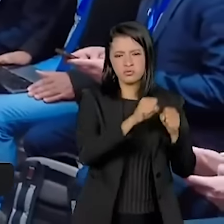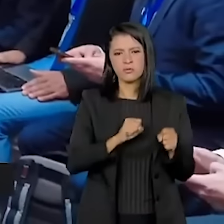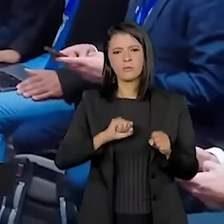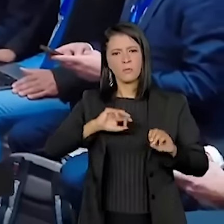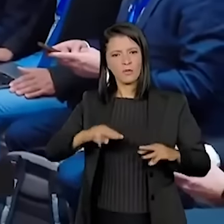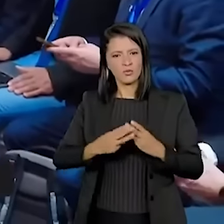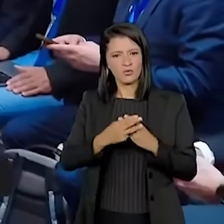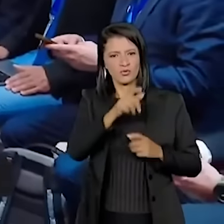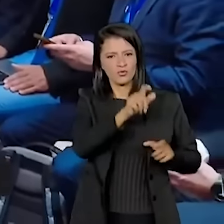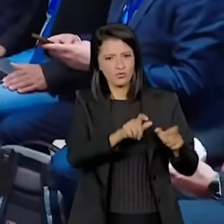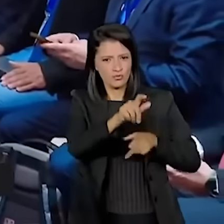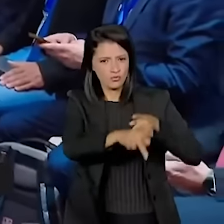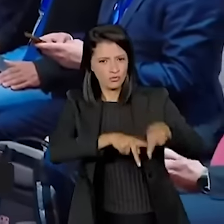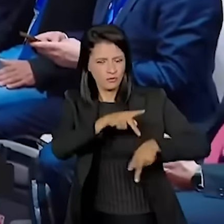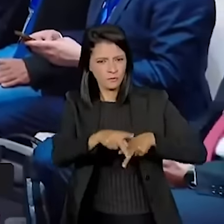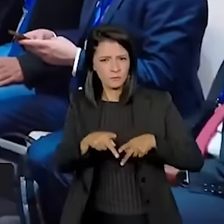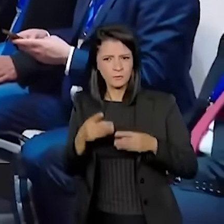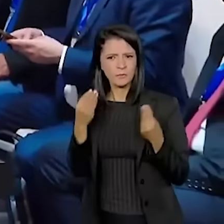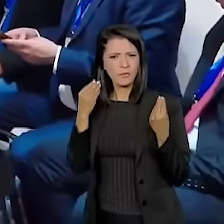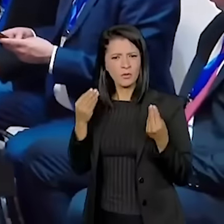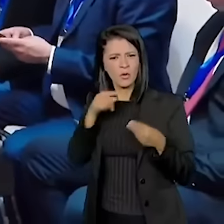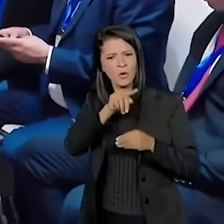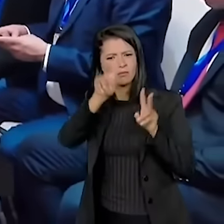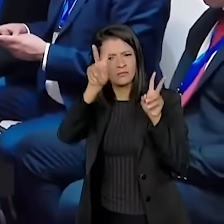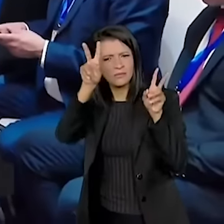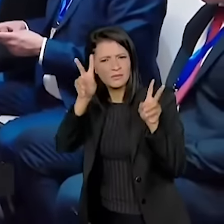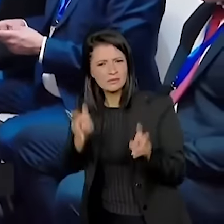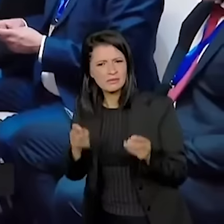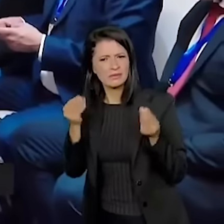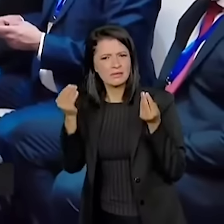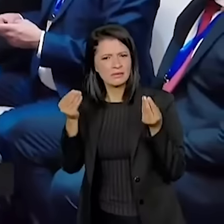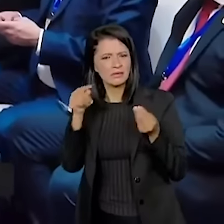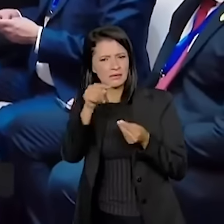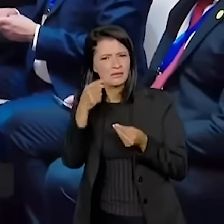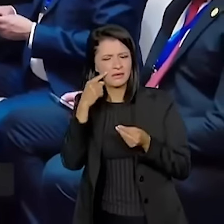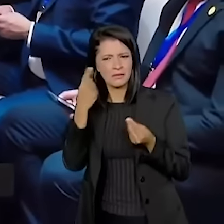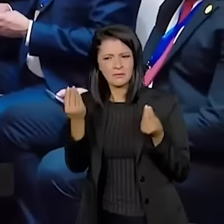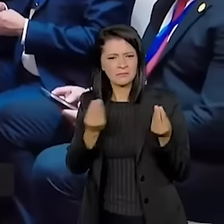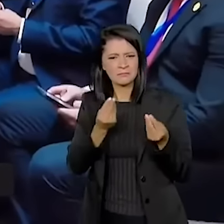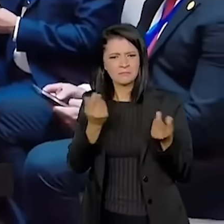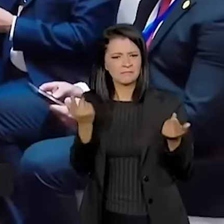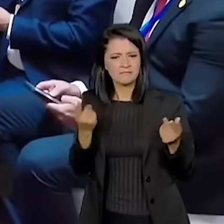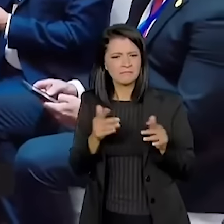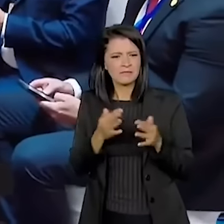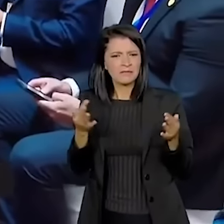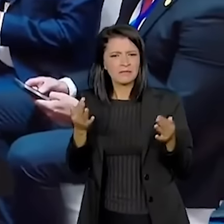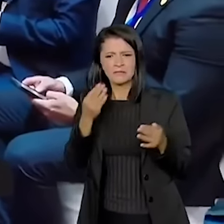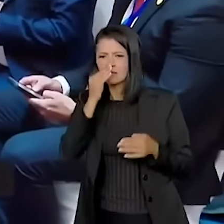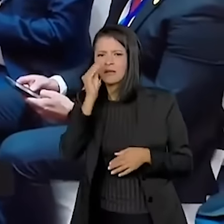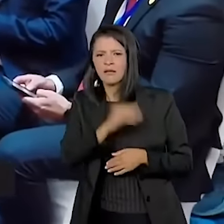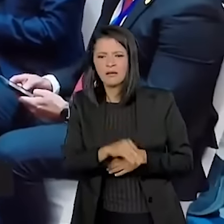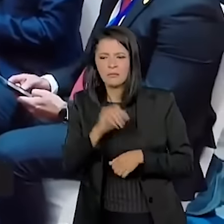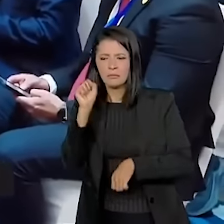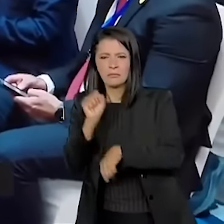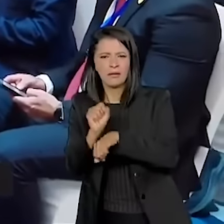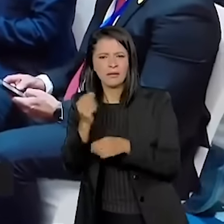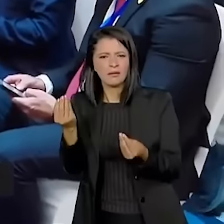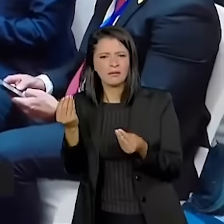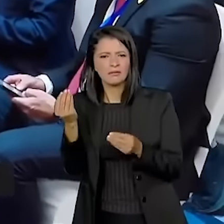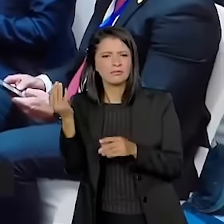Então, não é possível que a gente possa colocar um tema tão pequeno, sabe? Você deixar de ter ajuda